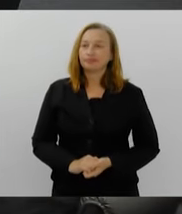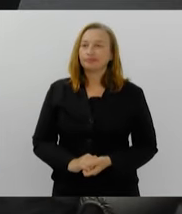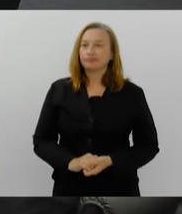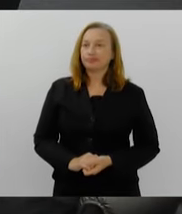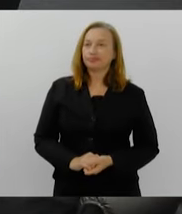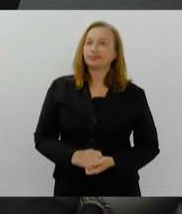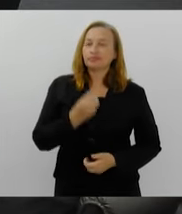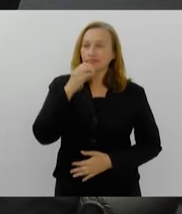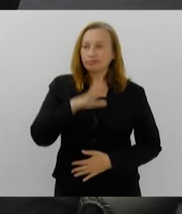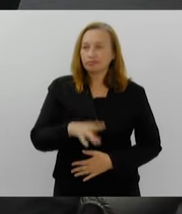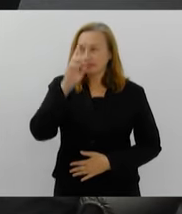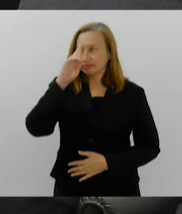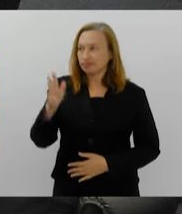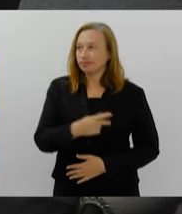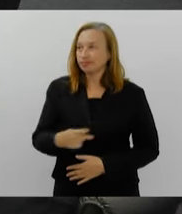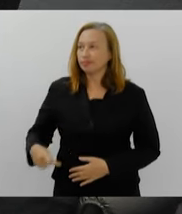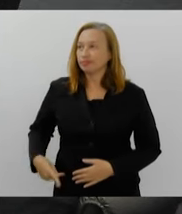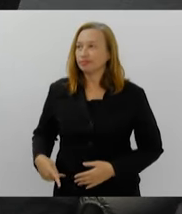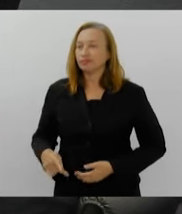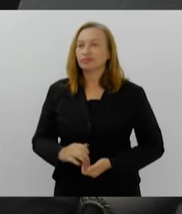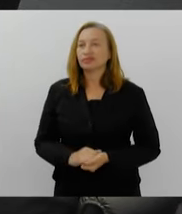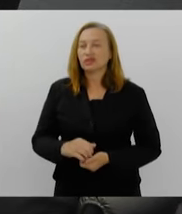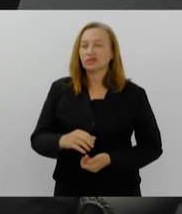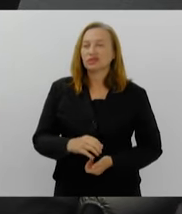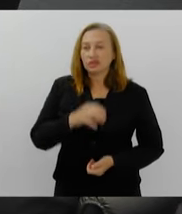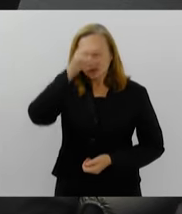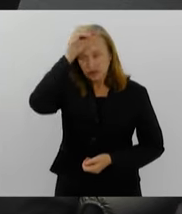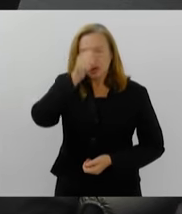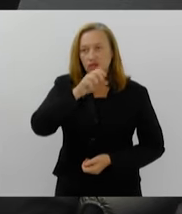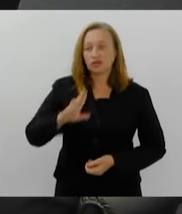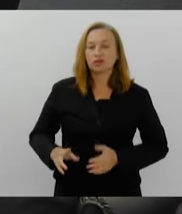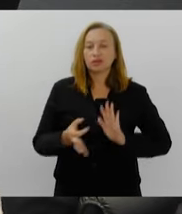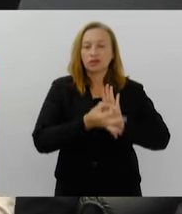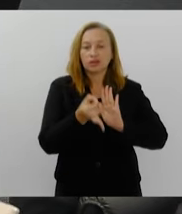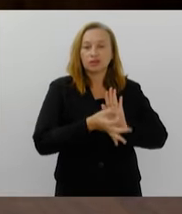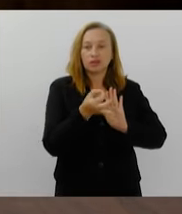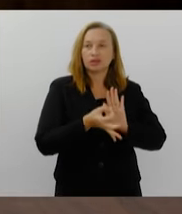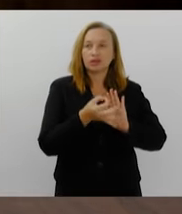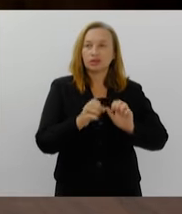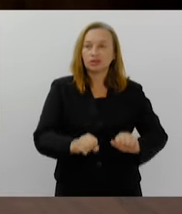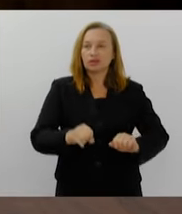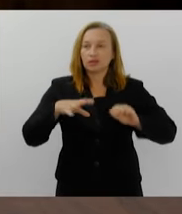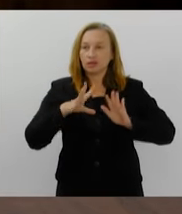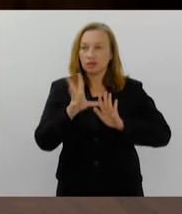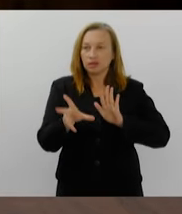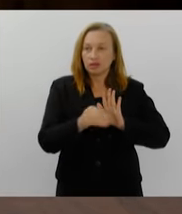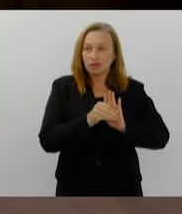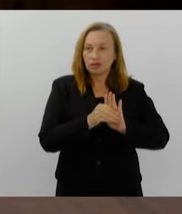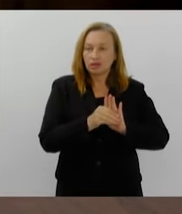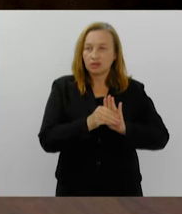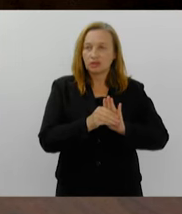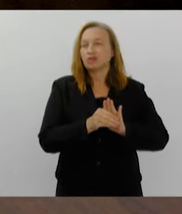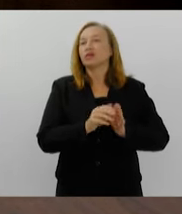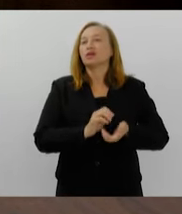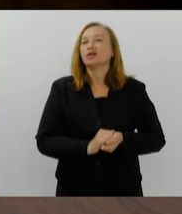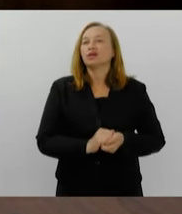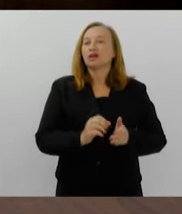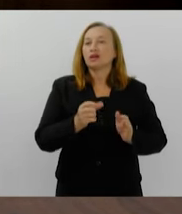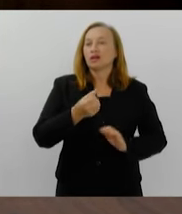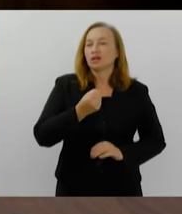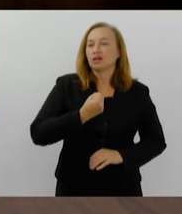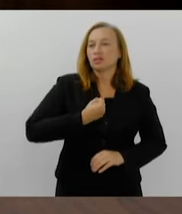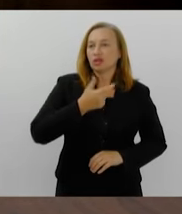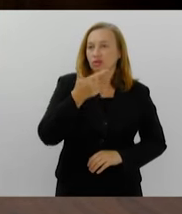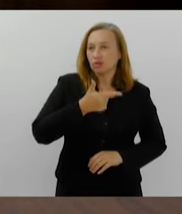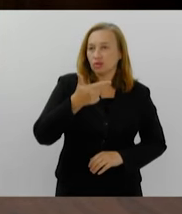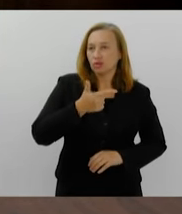Boa tarde, presidente Aju. Parecer da CCJ, as emendas de plenário, favorável à emenda número 2, favorável com